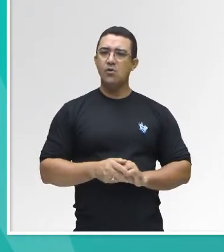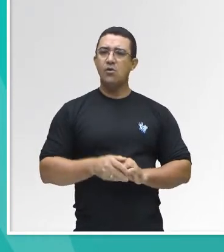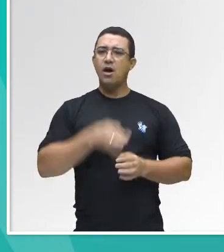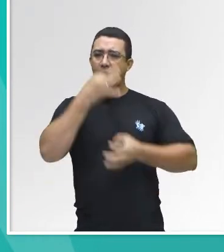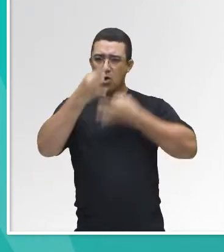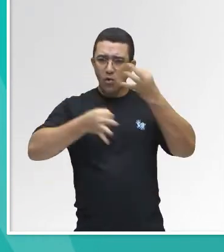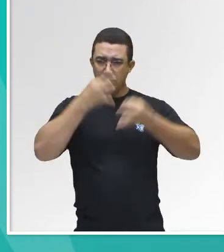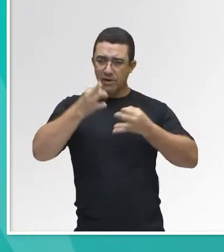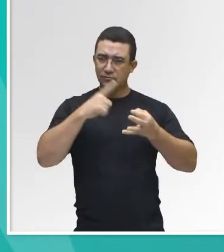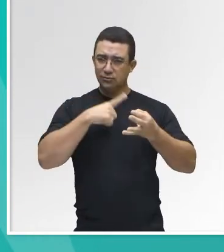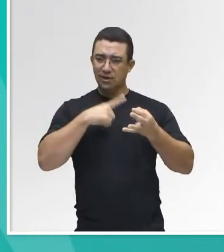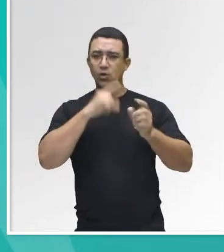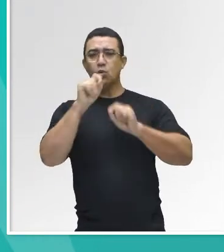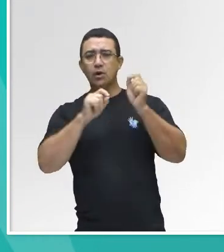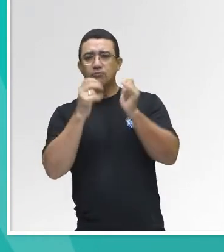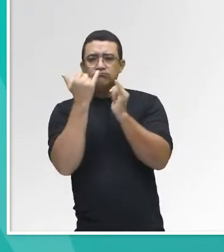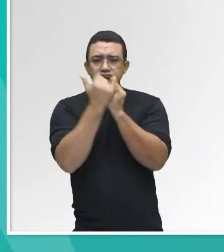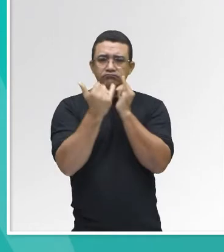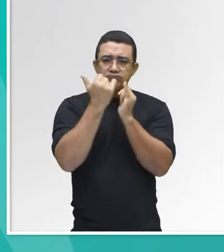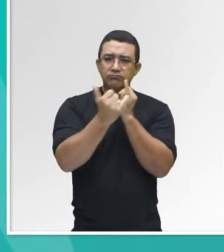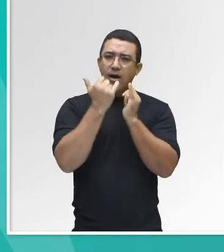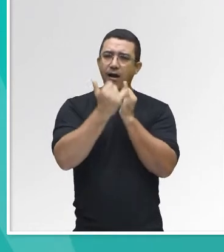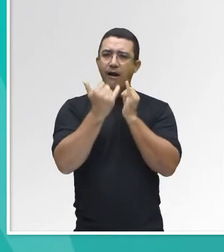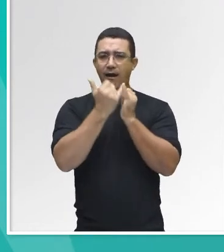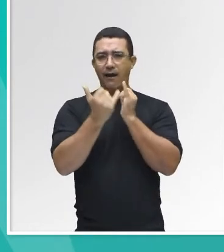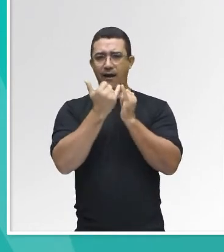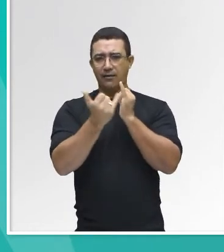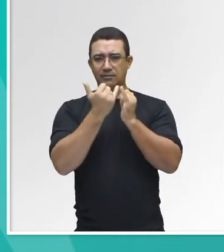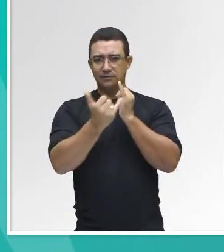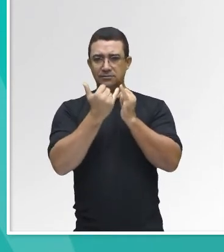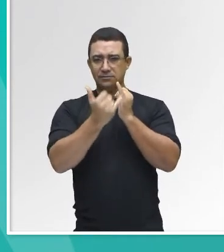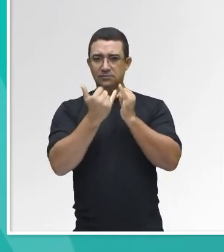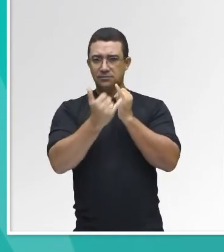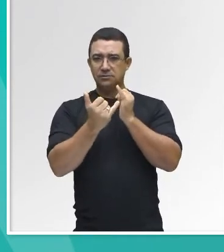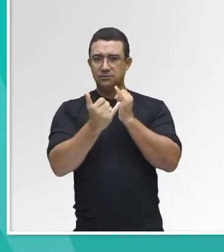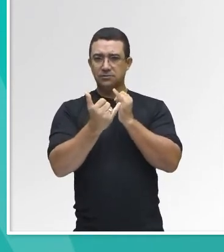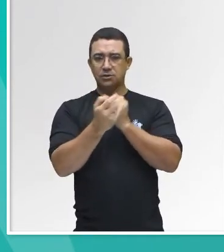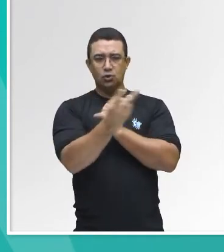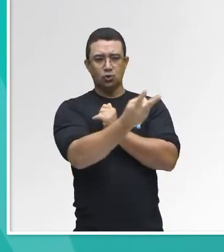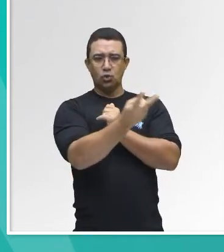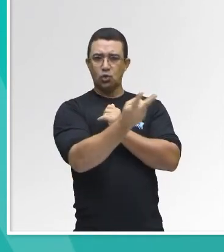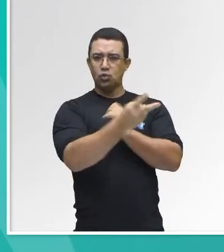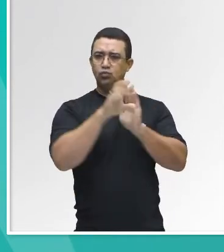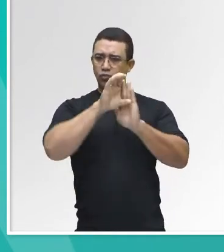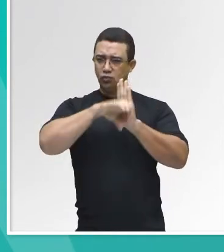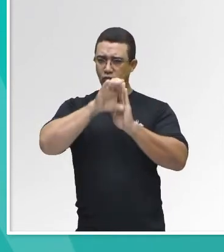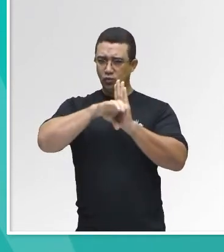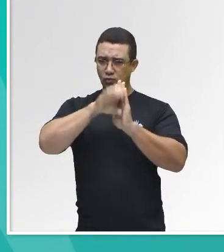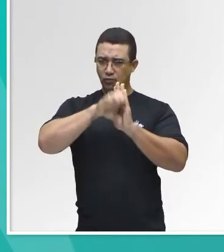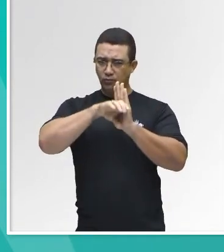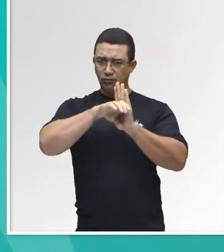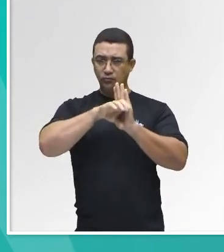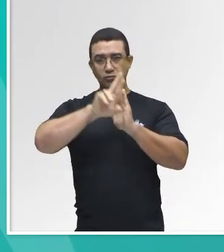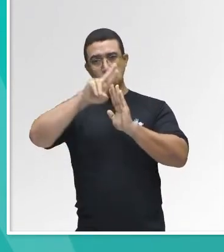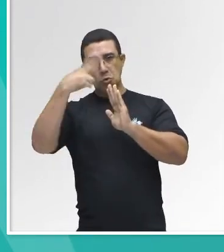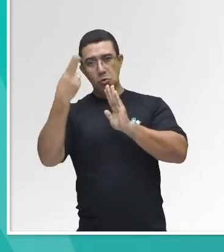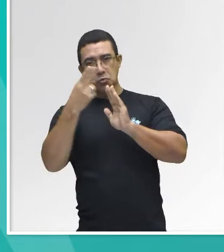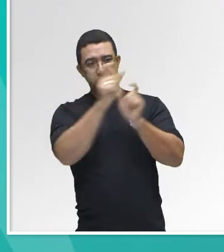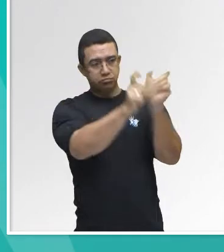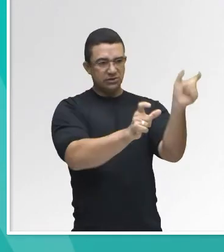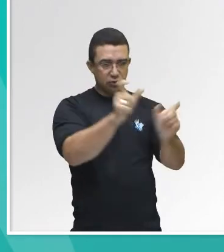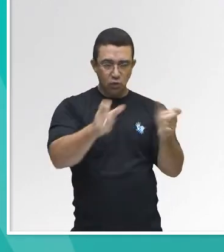uma semelhança, né, entre dois conceitos, ou seres